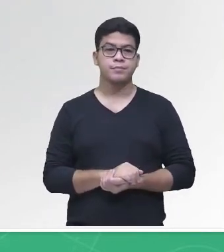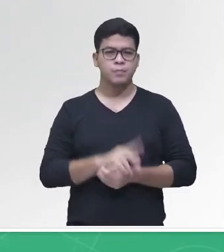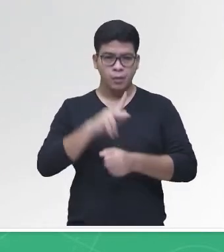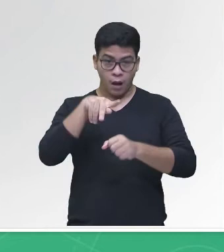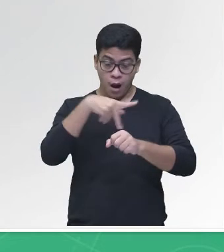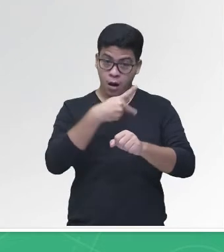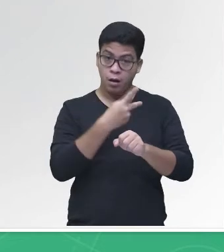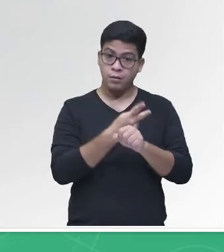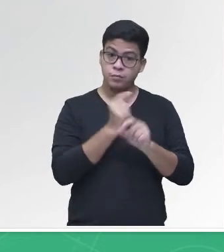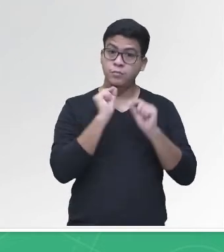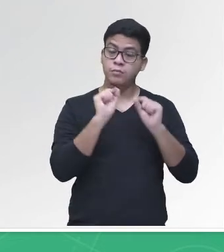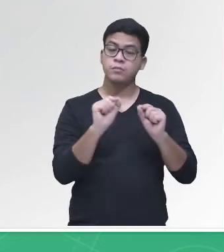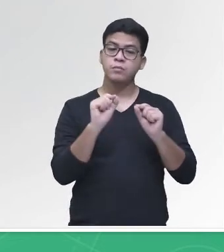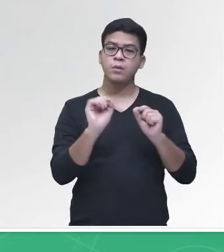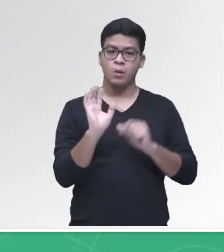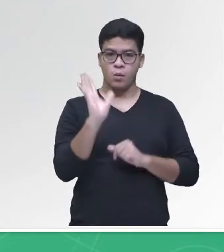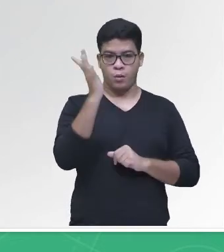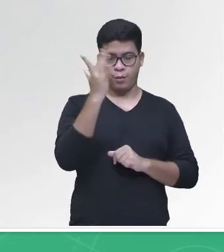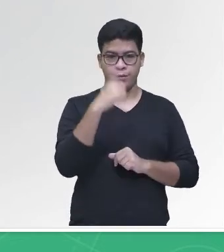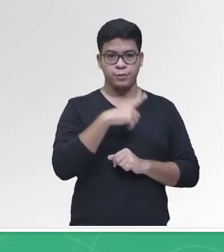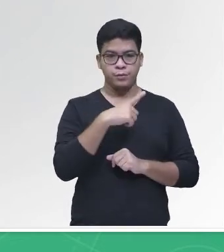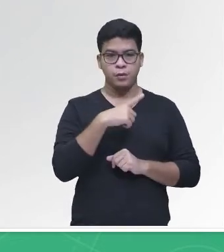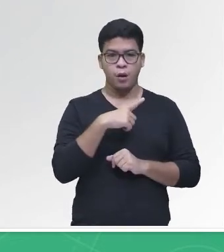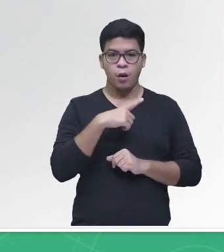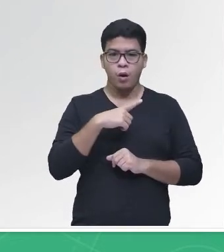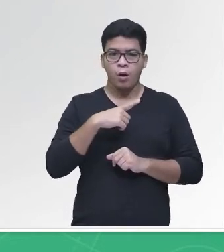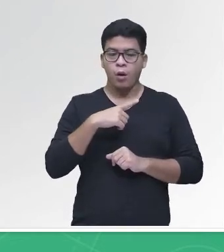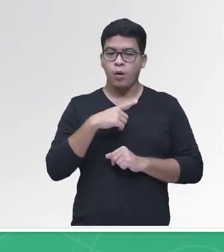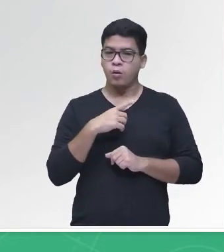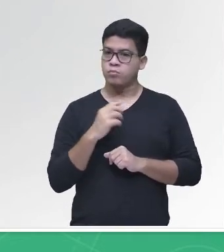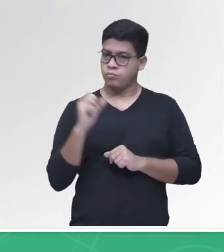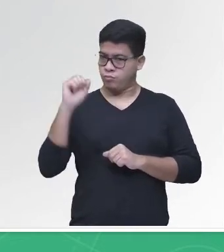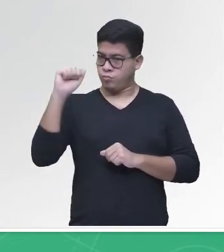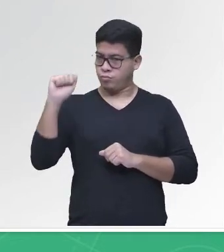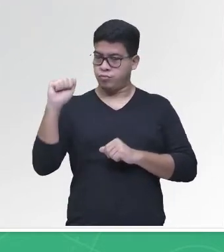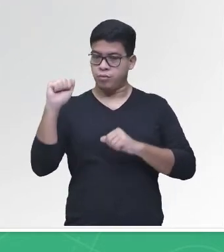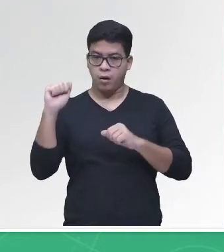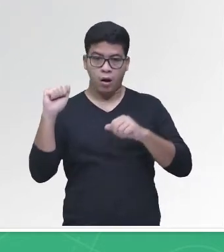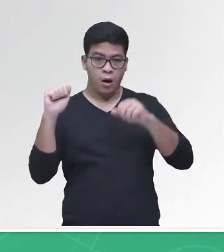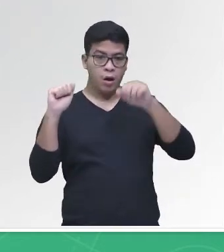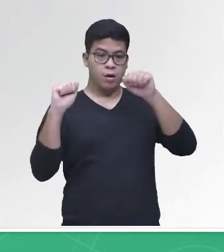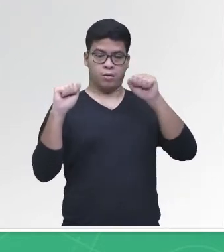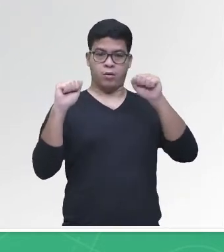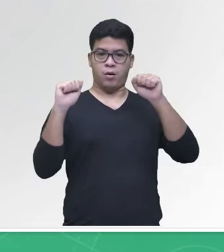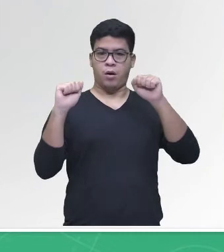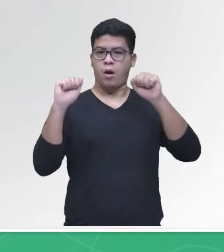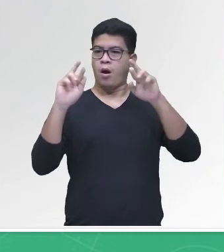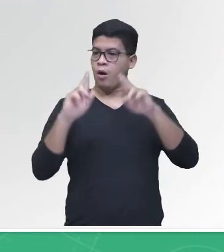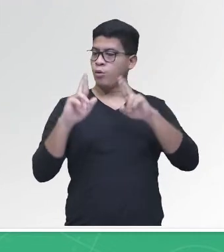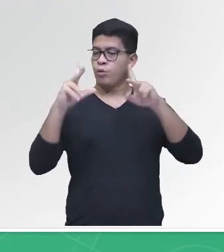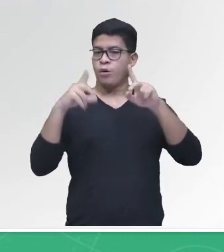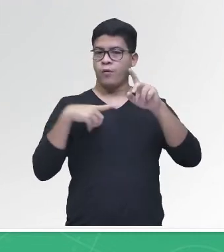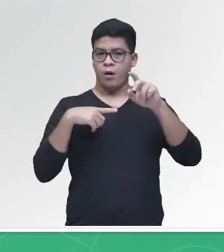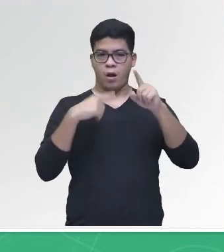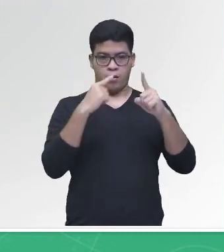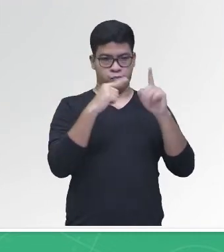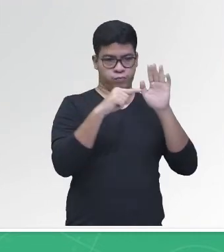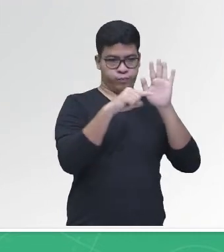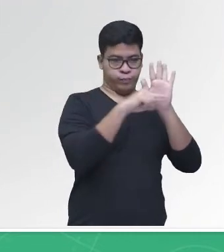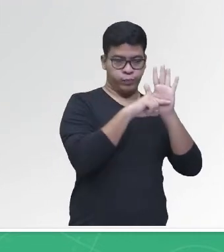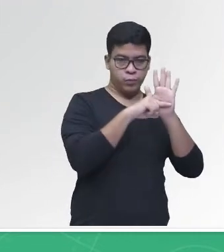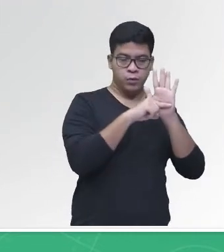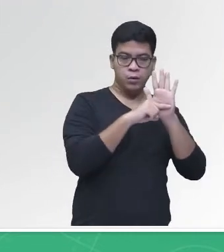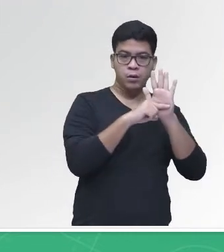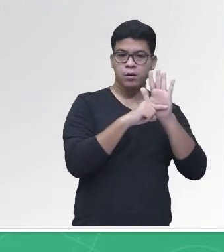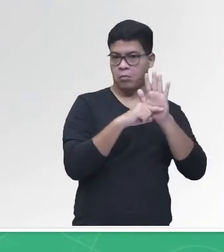Depois, nós temos aqui, os corpos ficam eletrizados com cargas elétricas de sinais opostos, como temos aqui, ó.